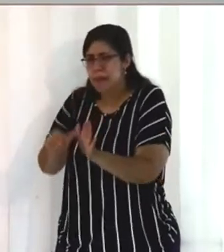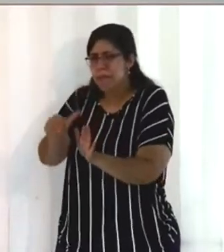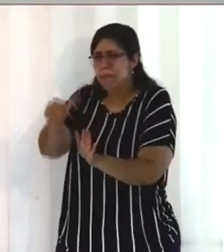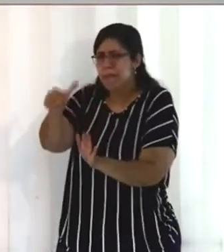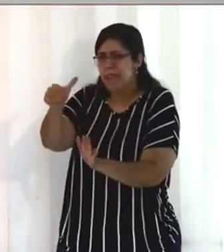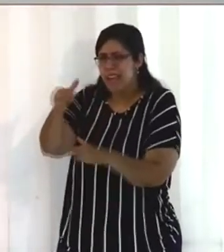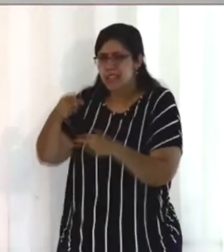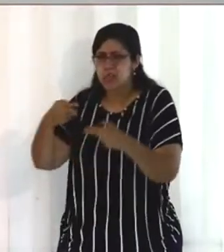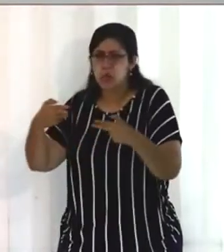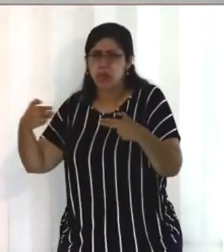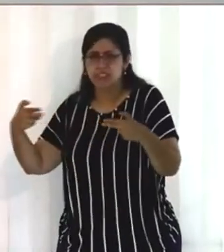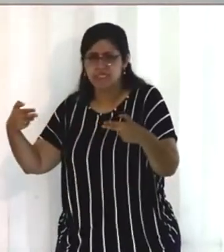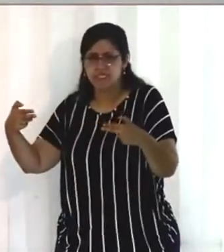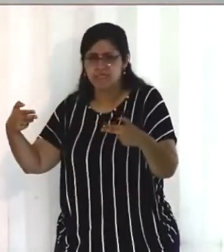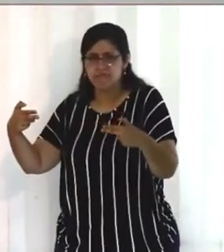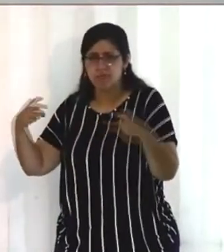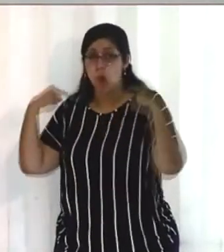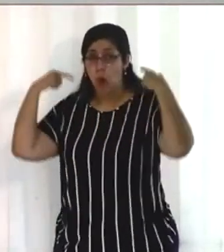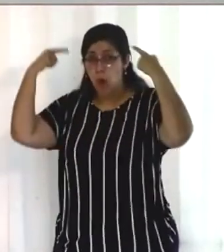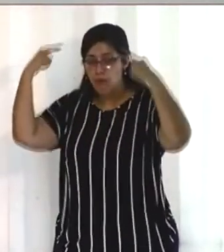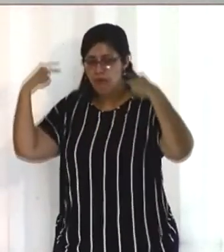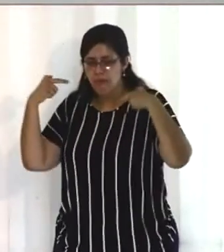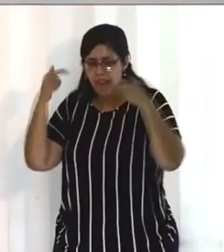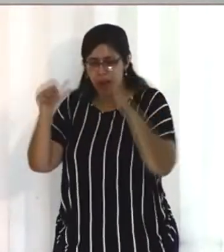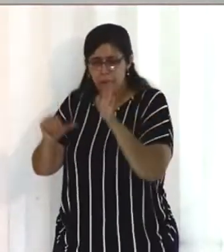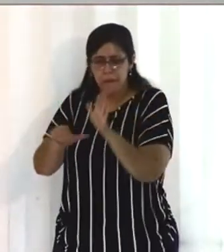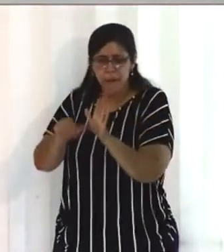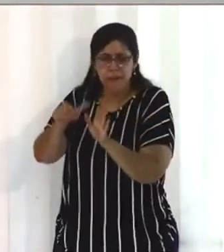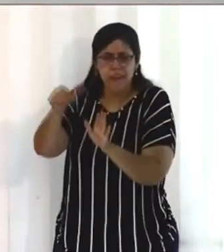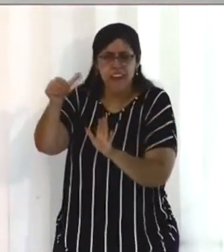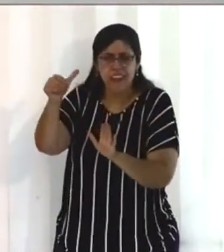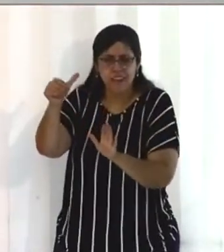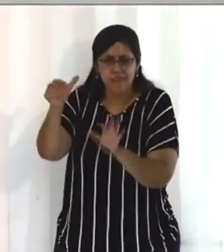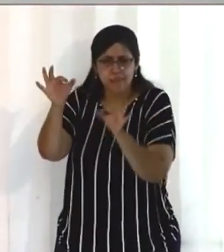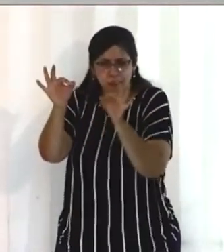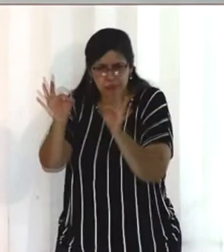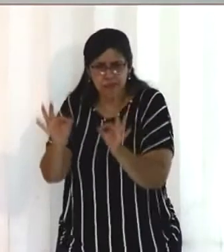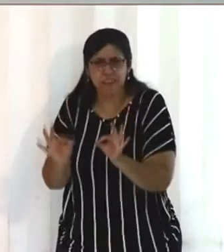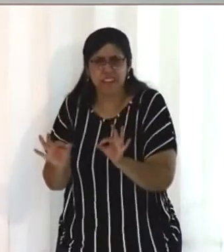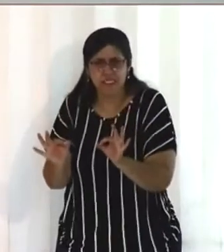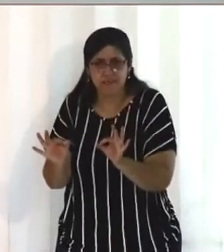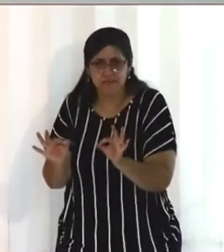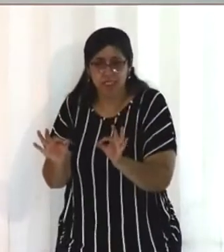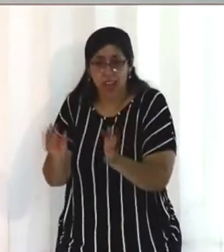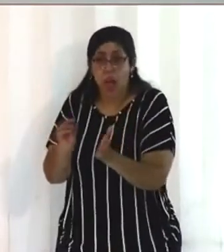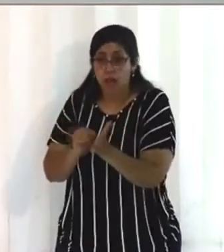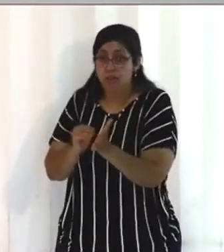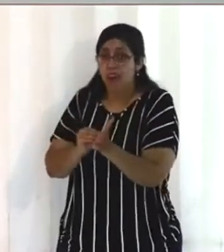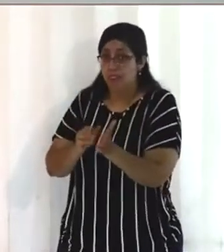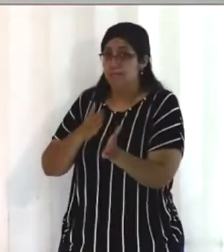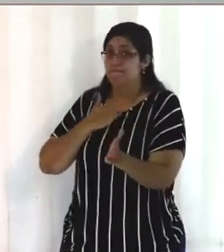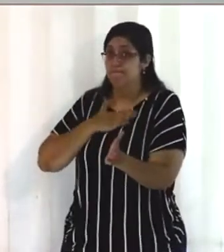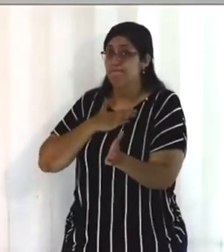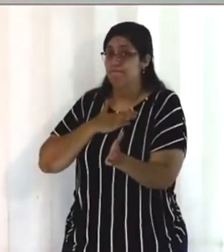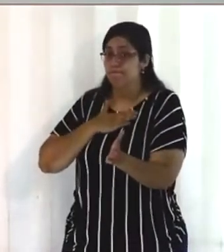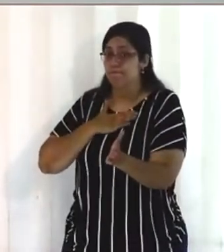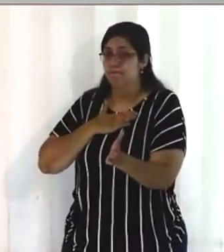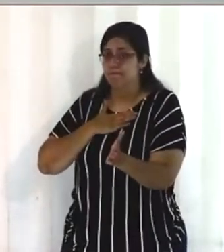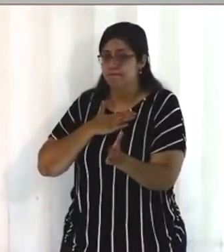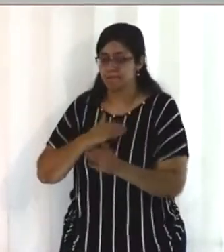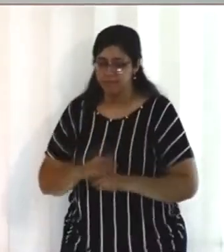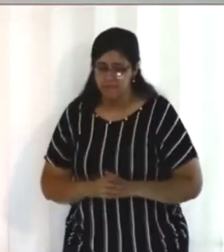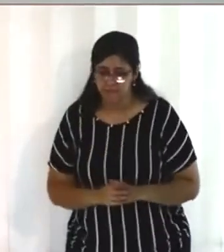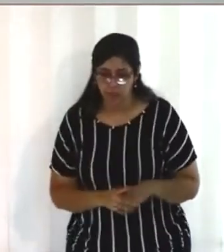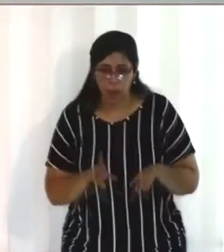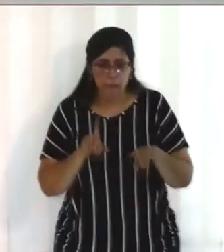lhe é caro, é o que, humanamente falando, lhe fará falta. Mas se é para